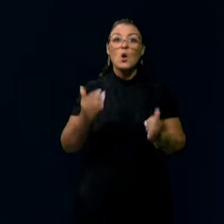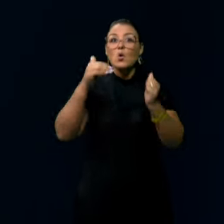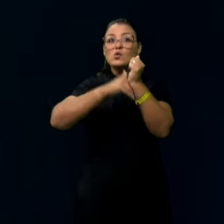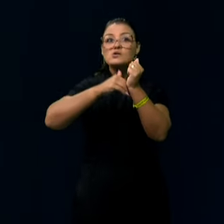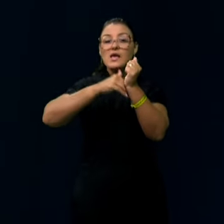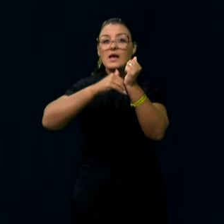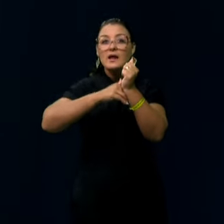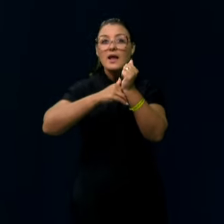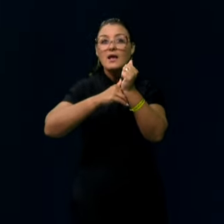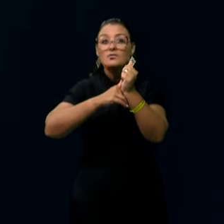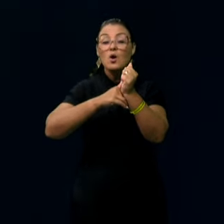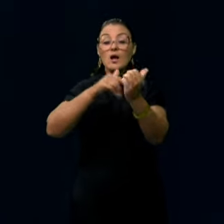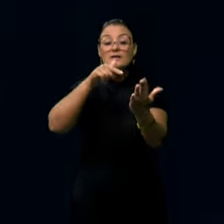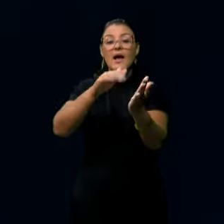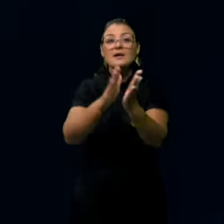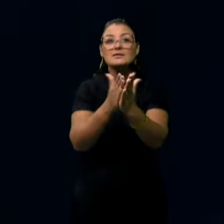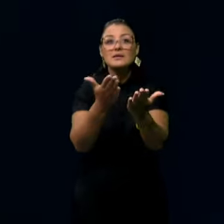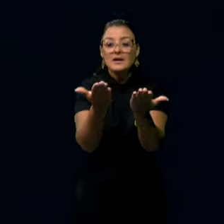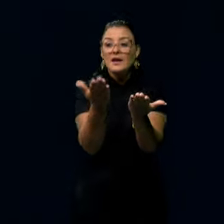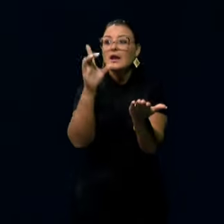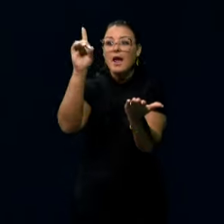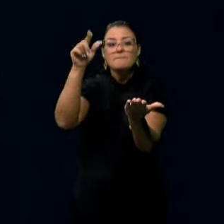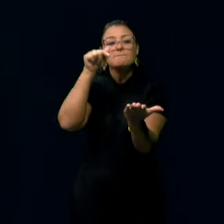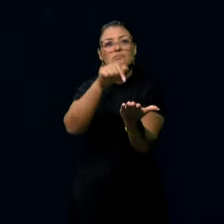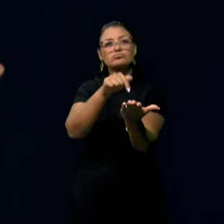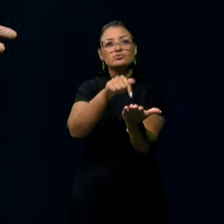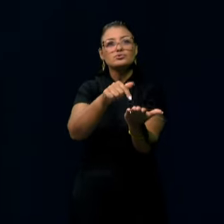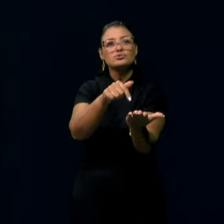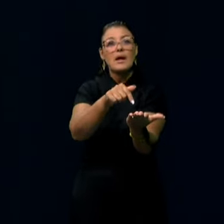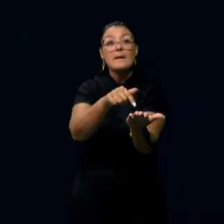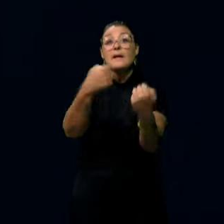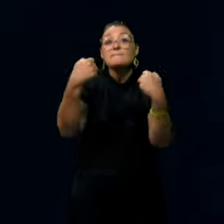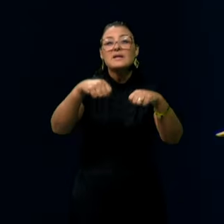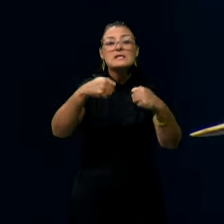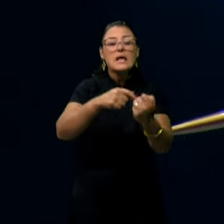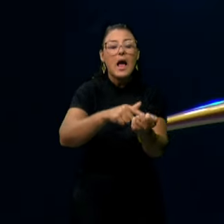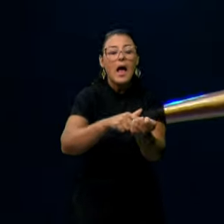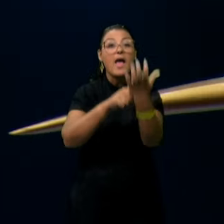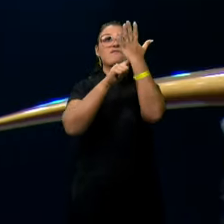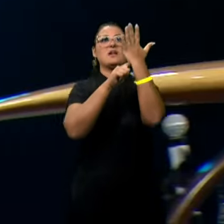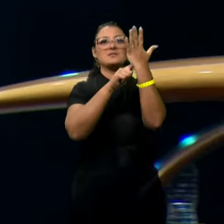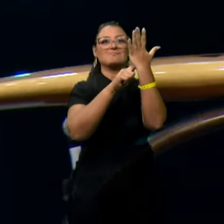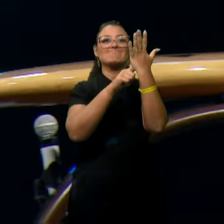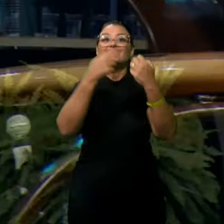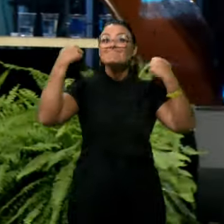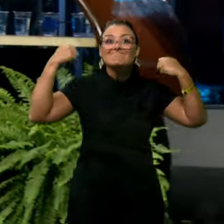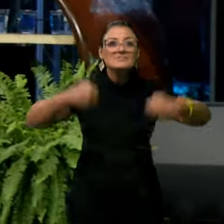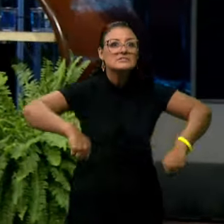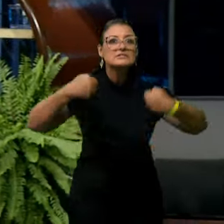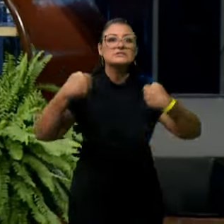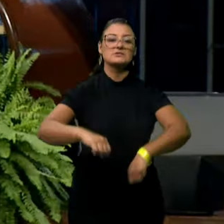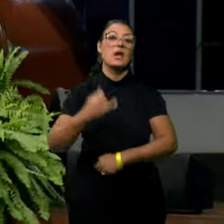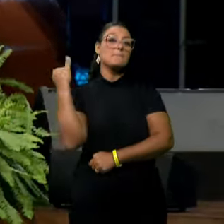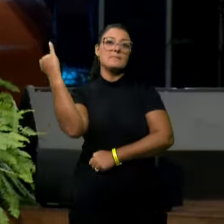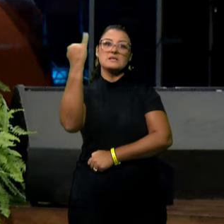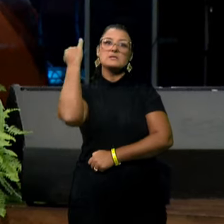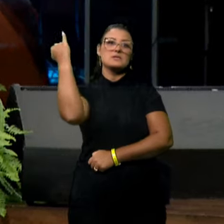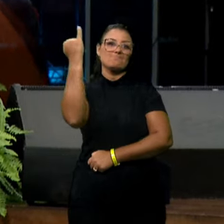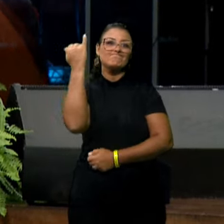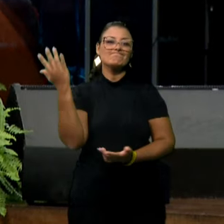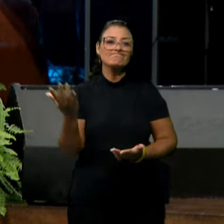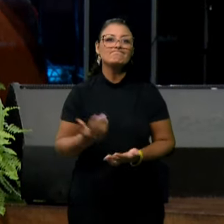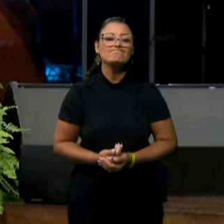chave estão na escriturar só que temos que ler ela em outra linguagem agora com revelação precisamos disso Amém sim então